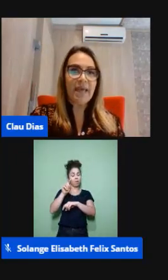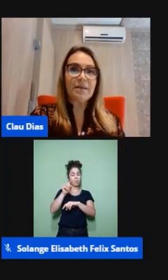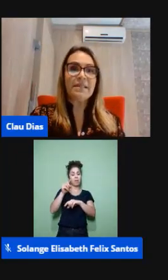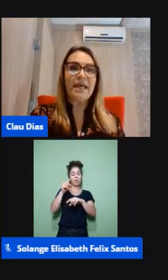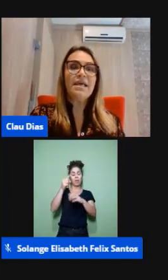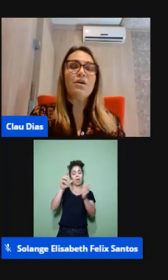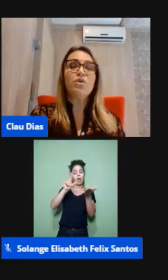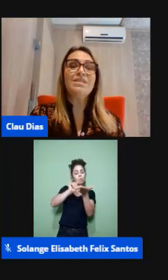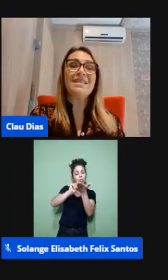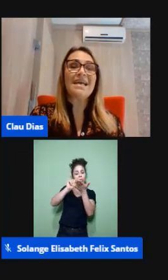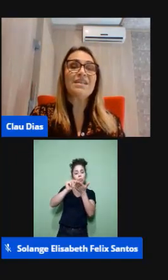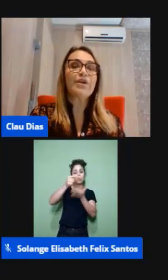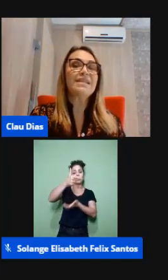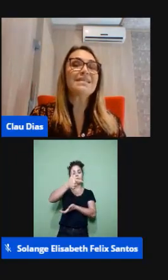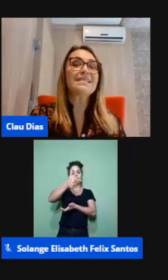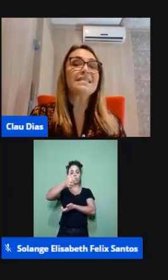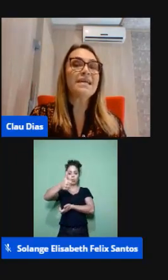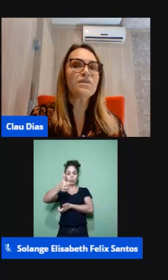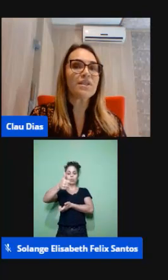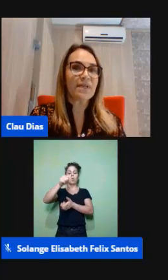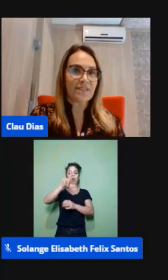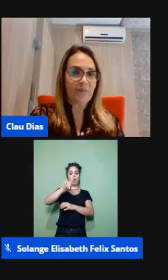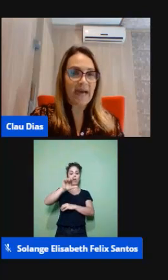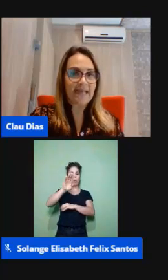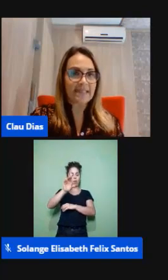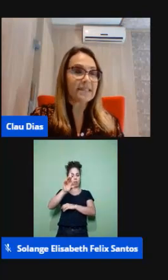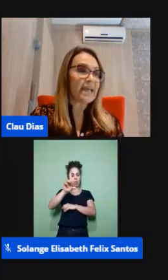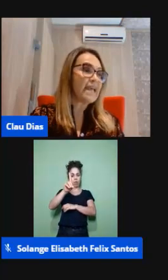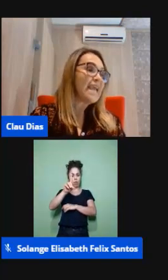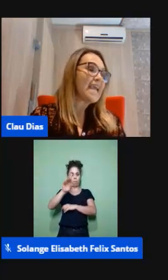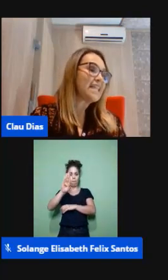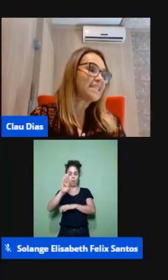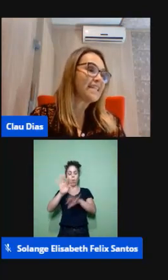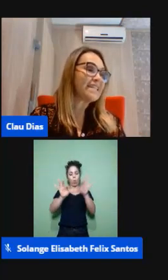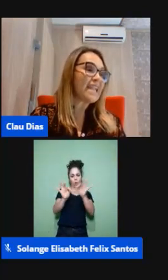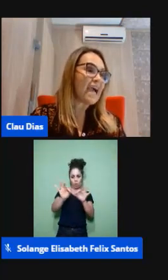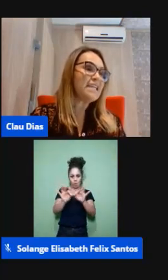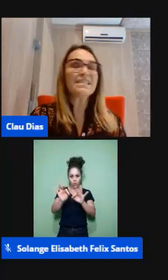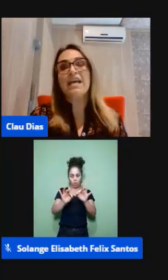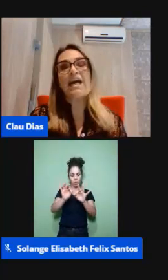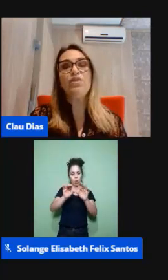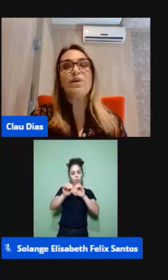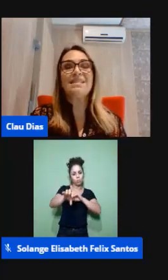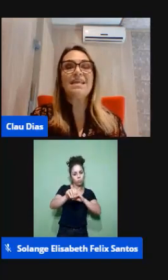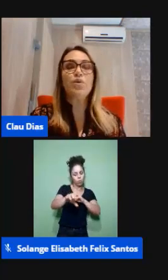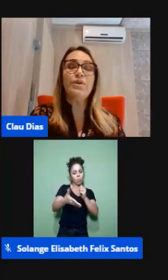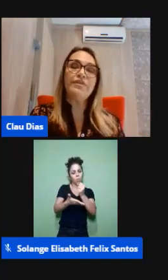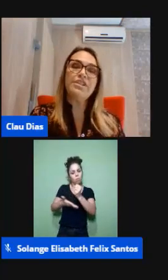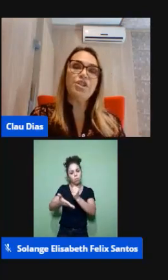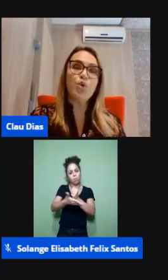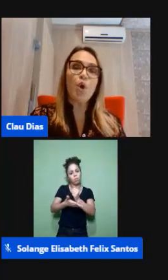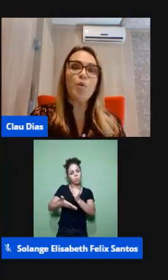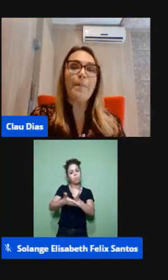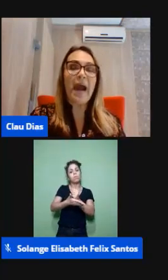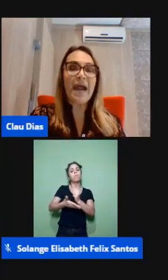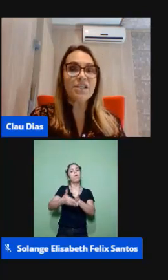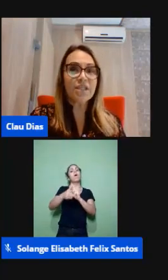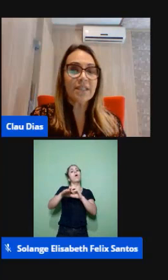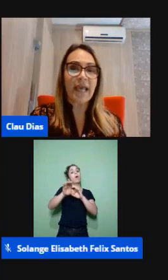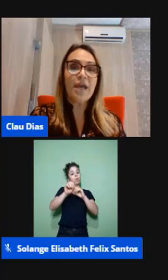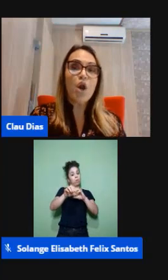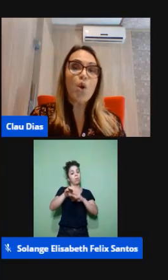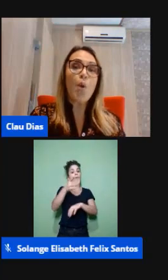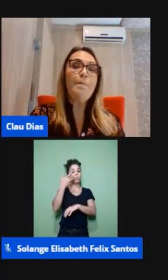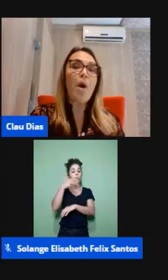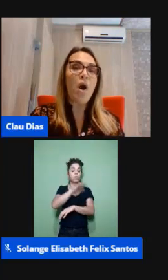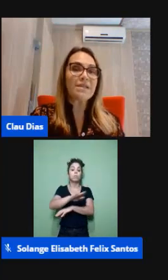da LDB, né, onde traz a organização da educação básica, né, ela já traz a educação infantil como